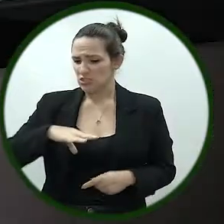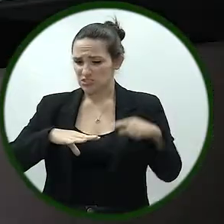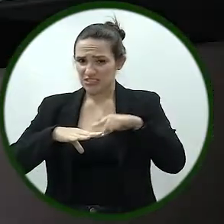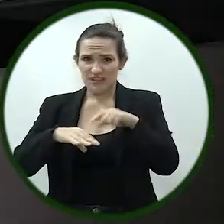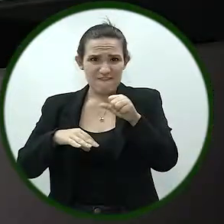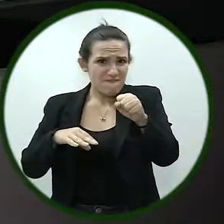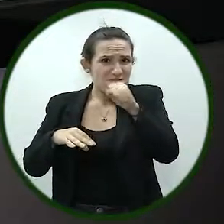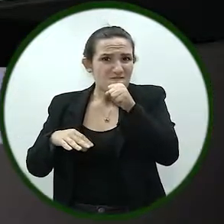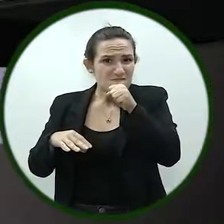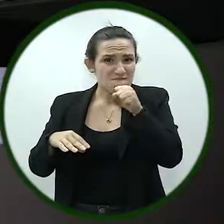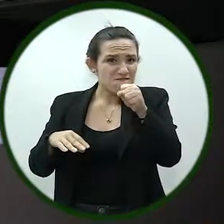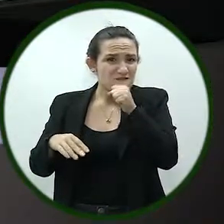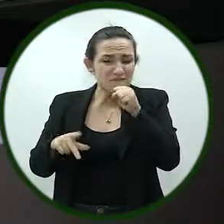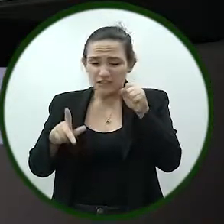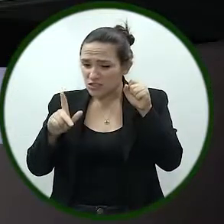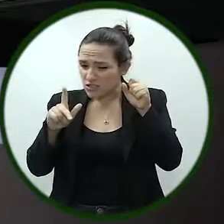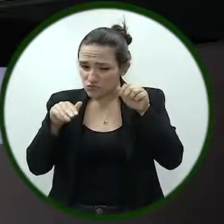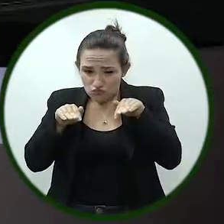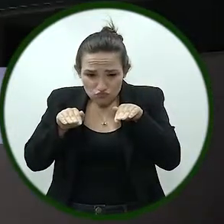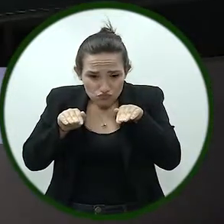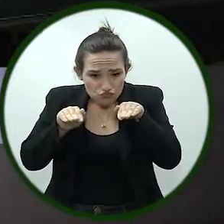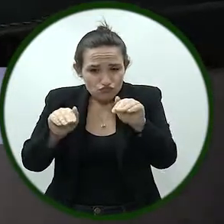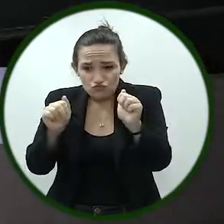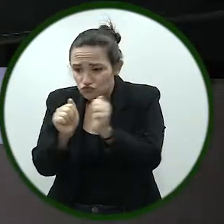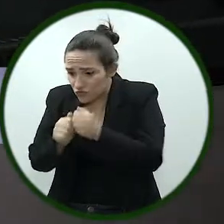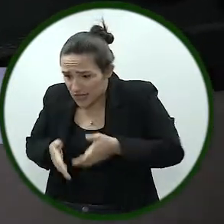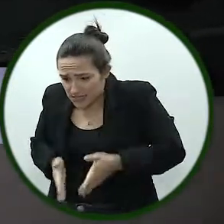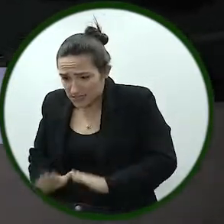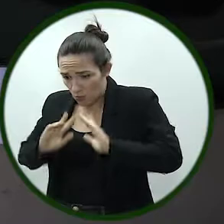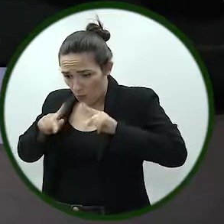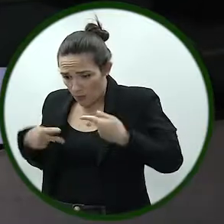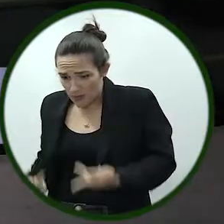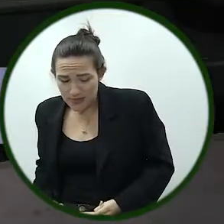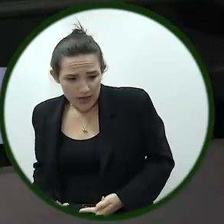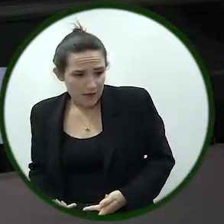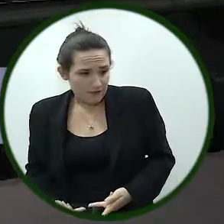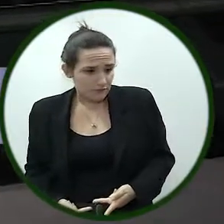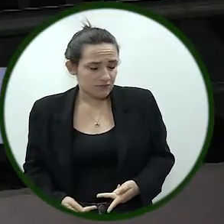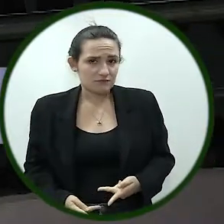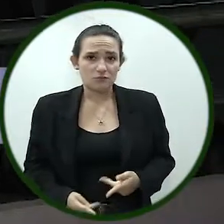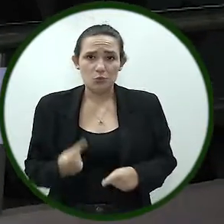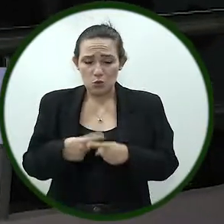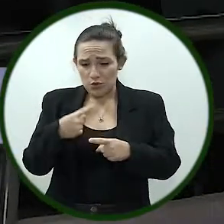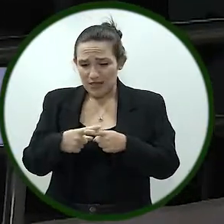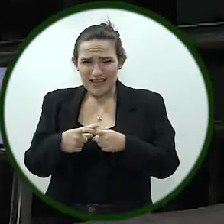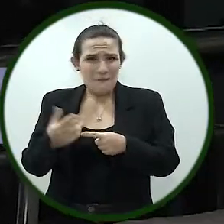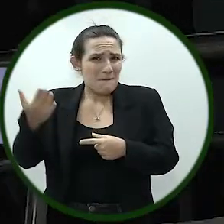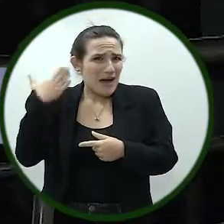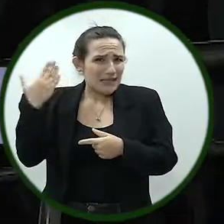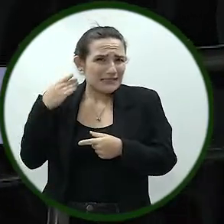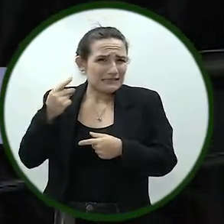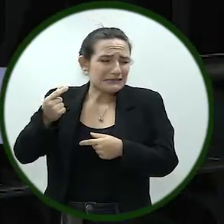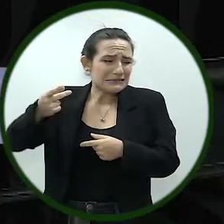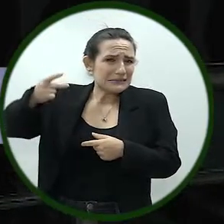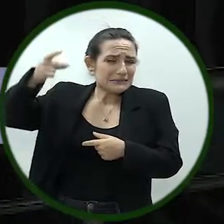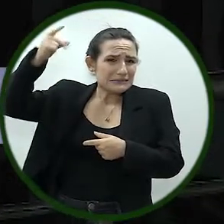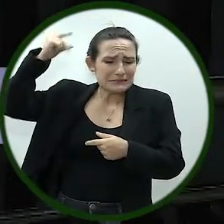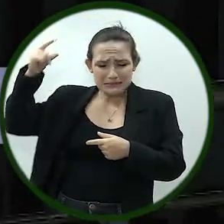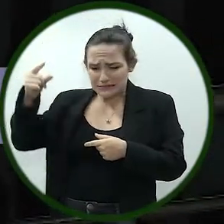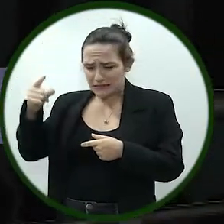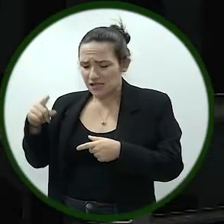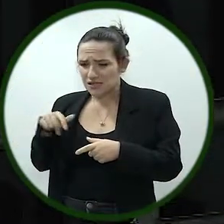A violência é tão antiga quanto o próprio surgimento da humanidade. Quando os primeiros hominídeos precisavam de meios